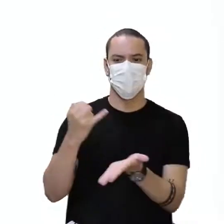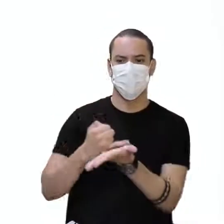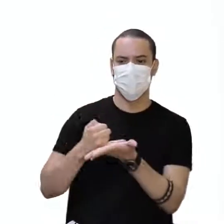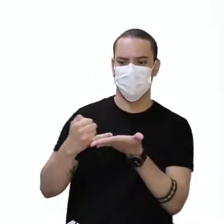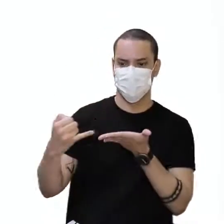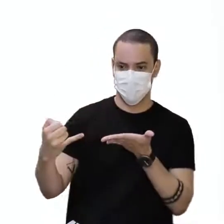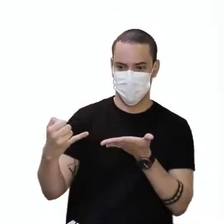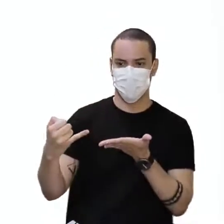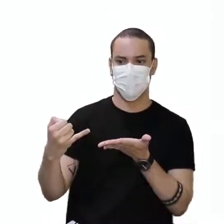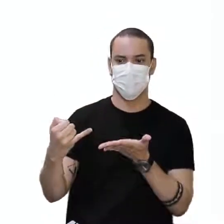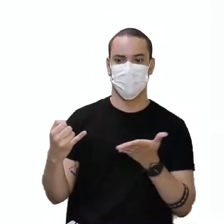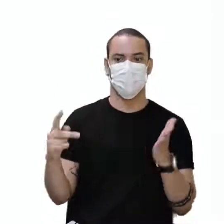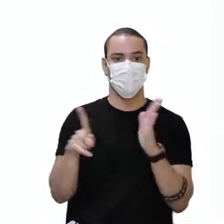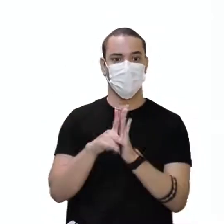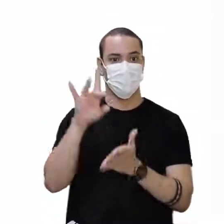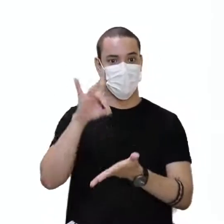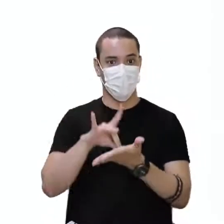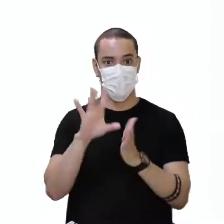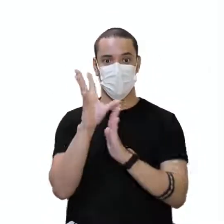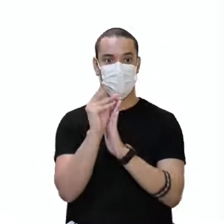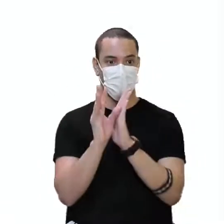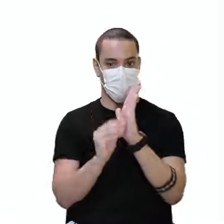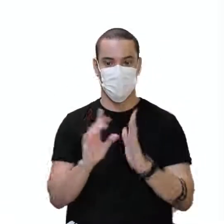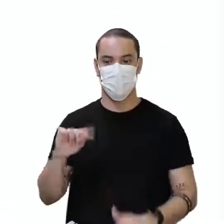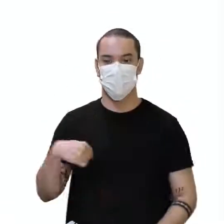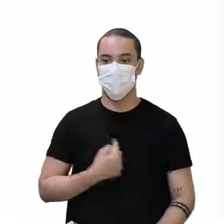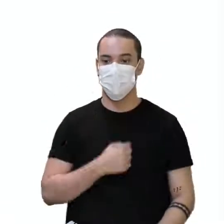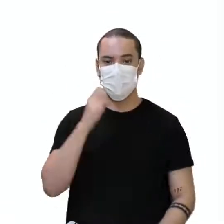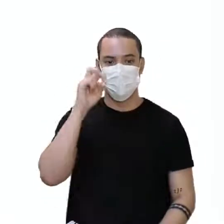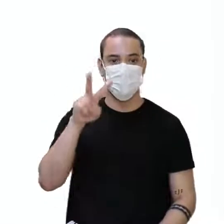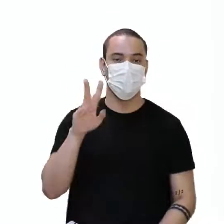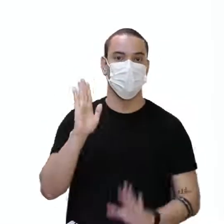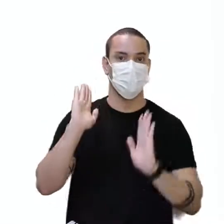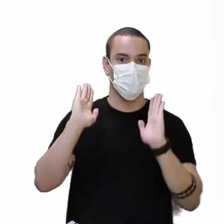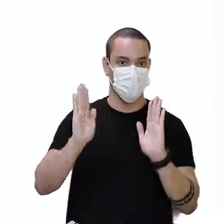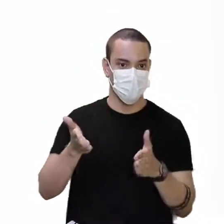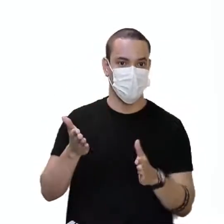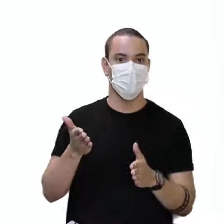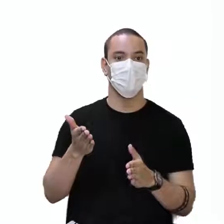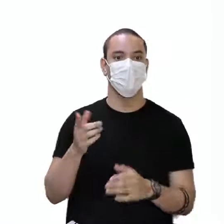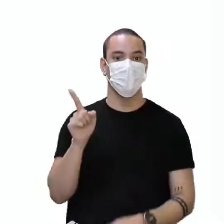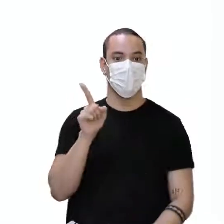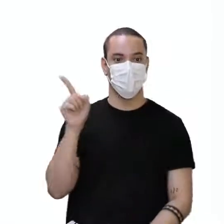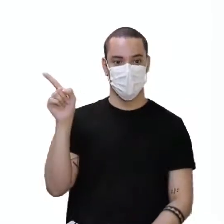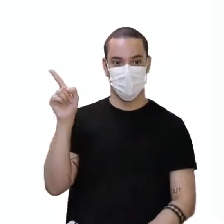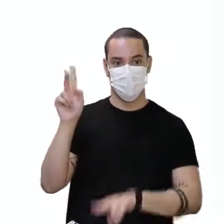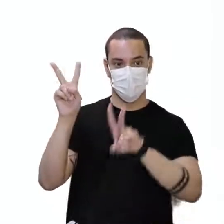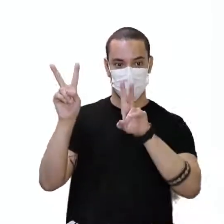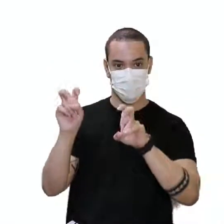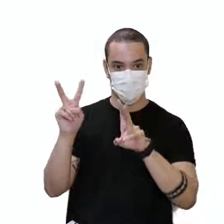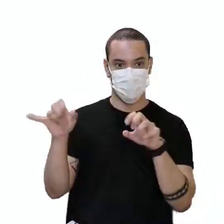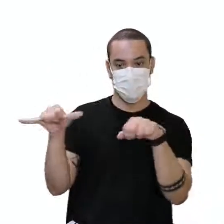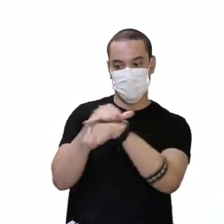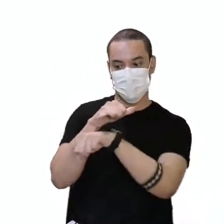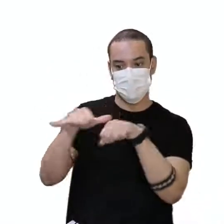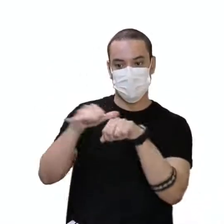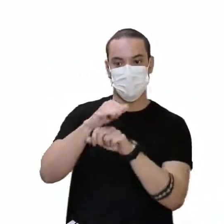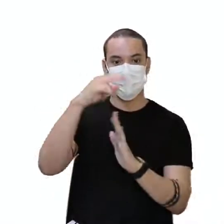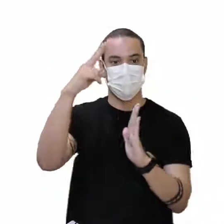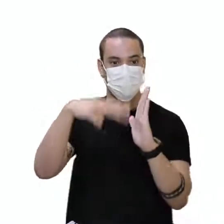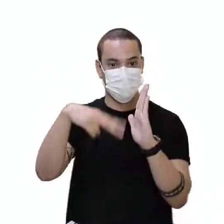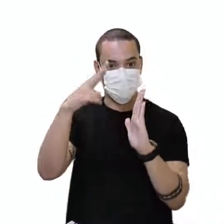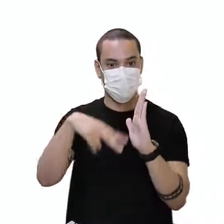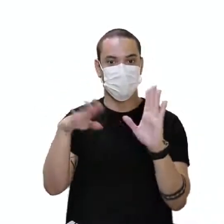introdução para o verdadeiro conteúdo que nós vimos sobre Reading Strategies, as estratégias de leitura e